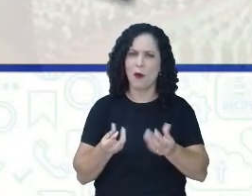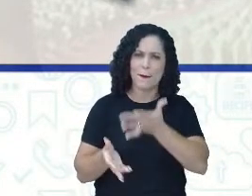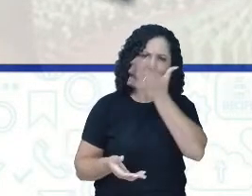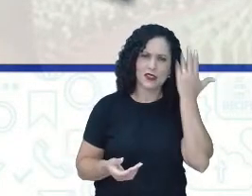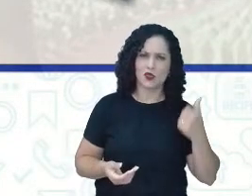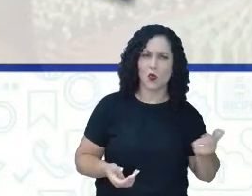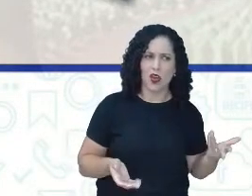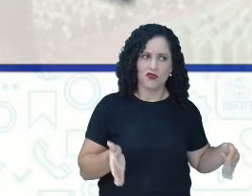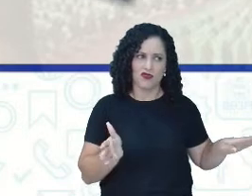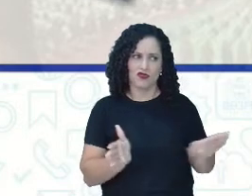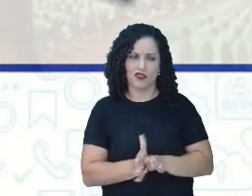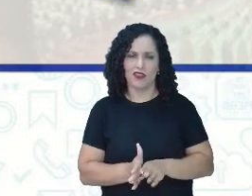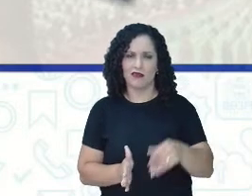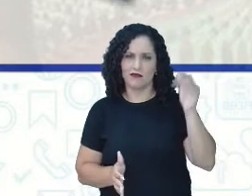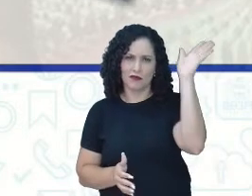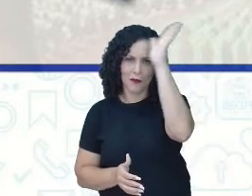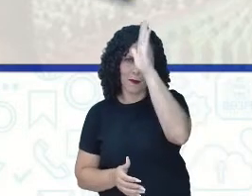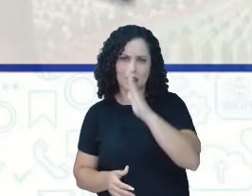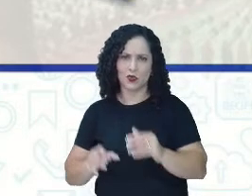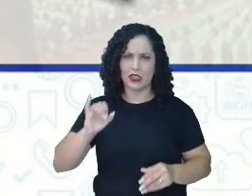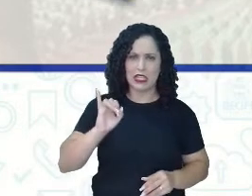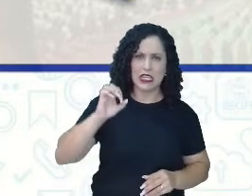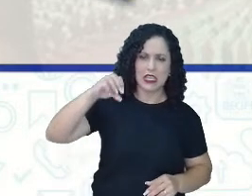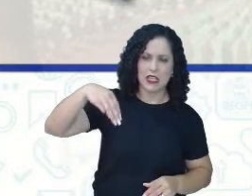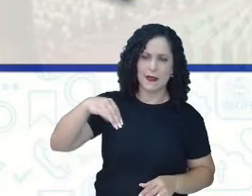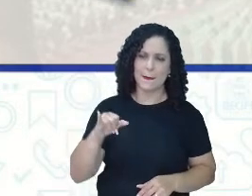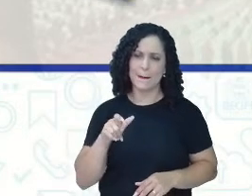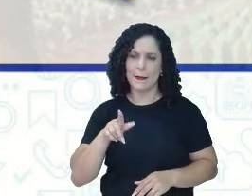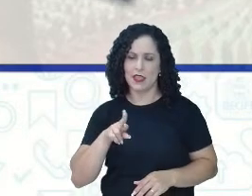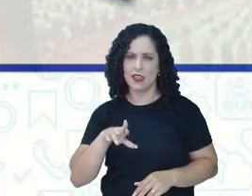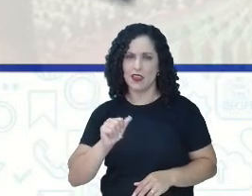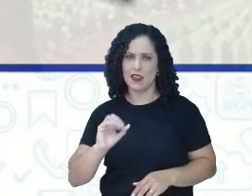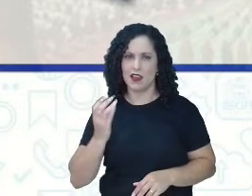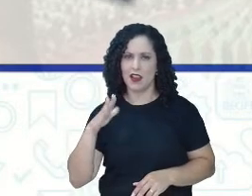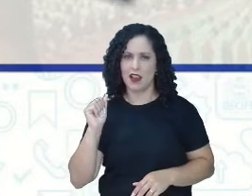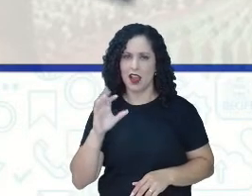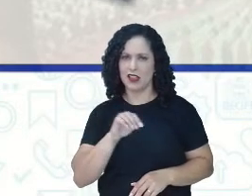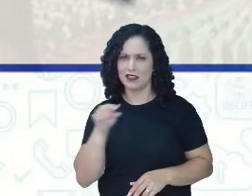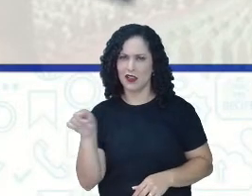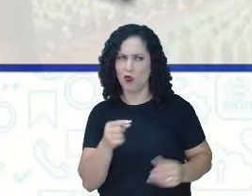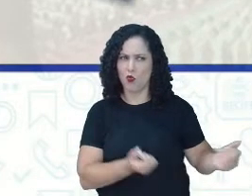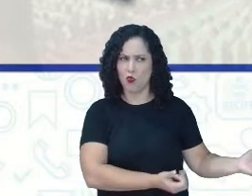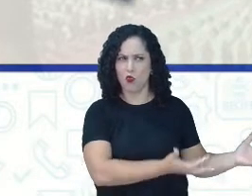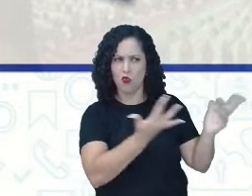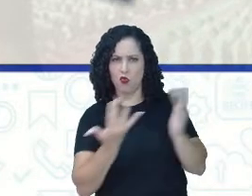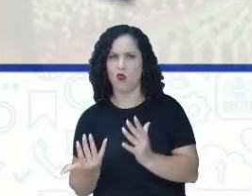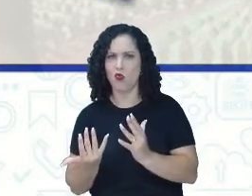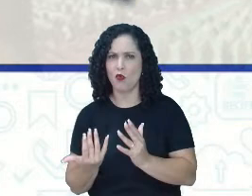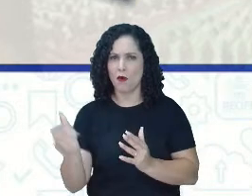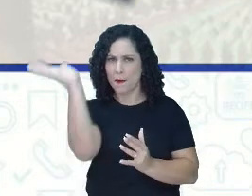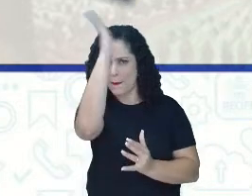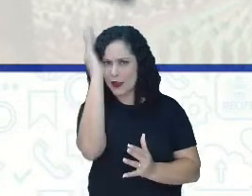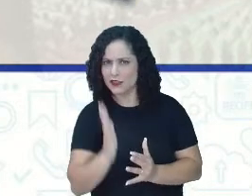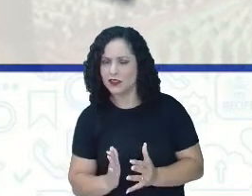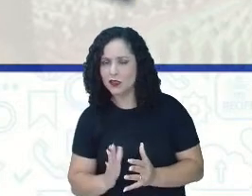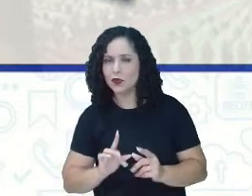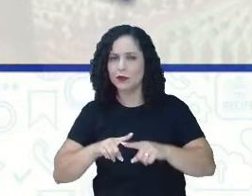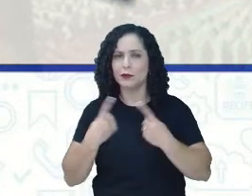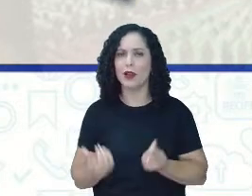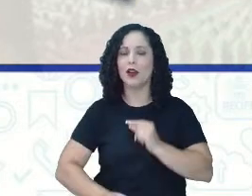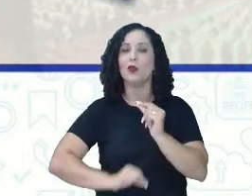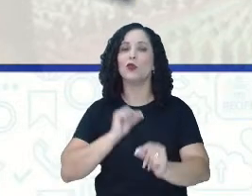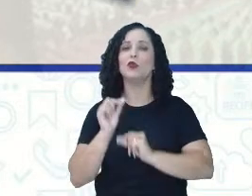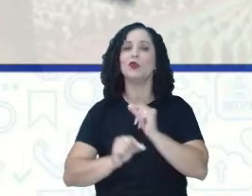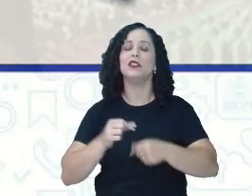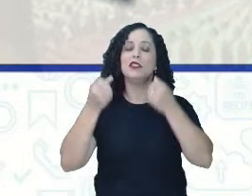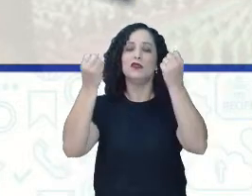incentivo à imigração para o Brasil foi algo ruim no sentido de trazer pessoas de fora para o Brasil. Mas eu quero dizer justamente o seguinte, de